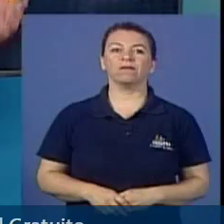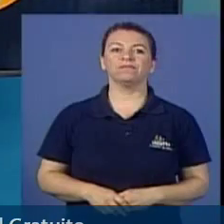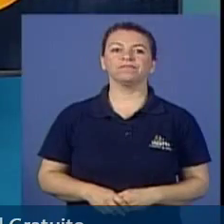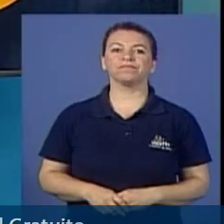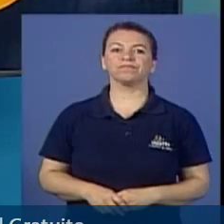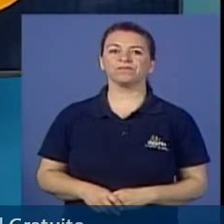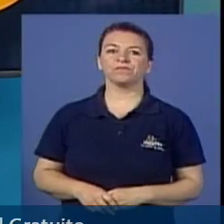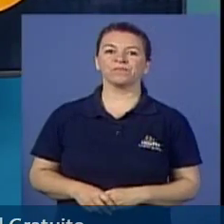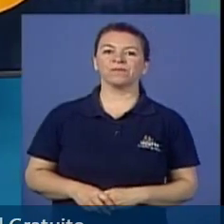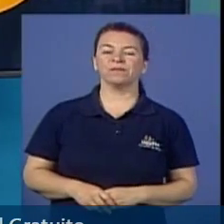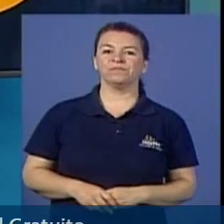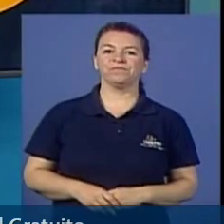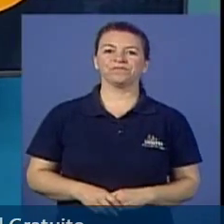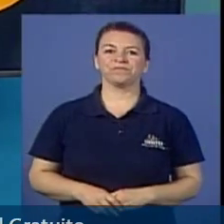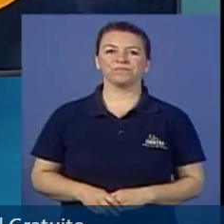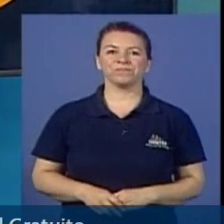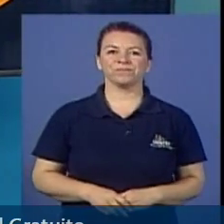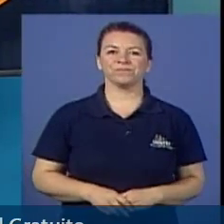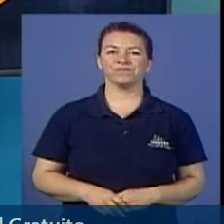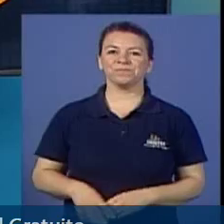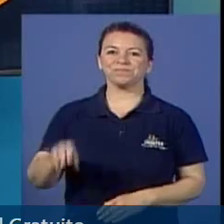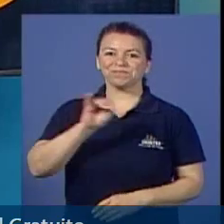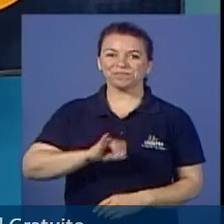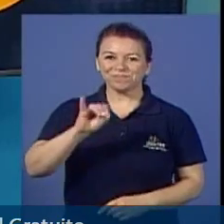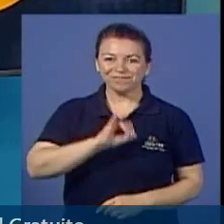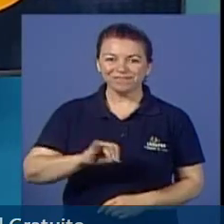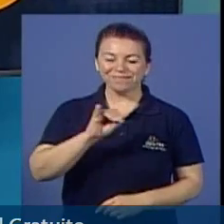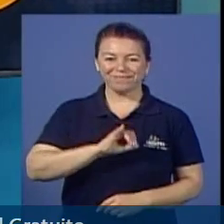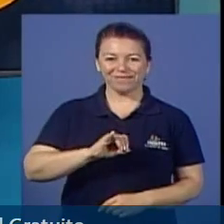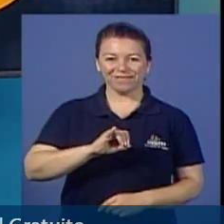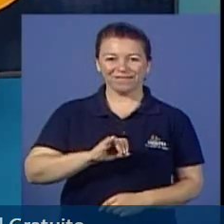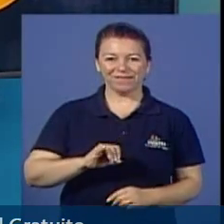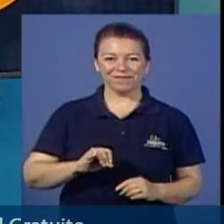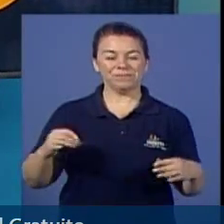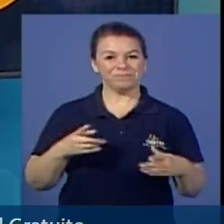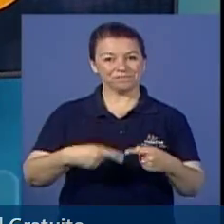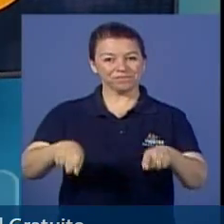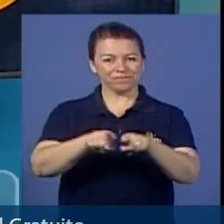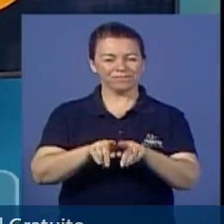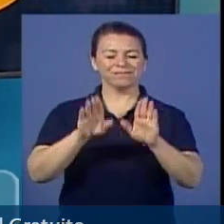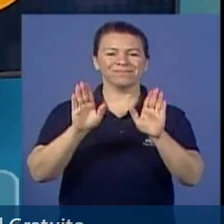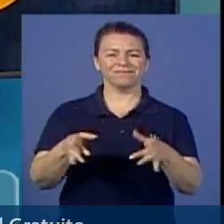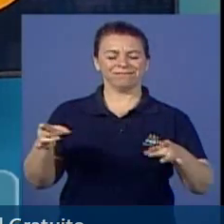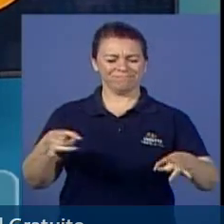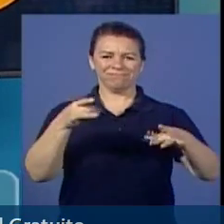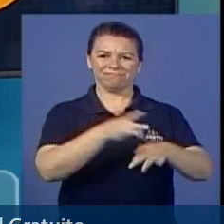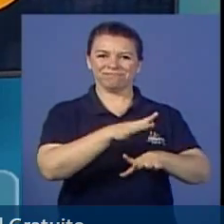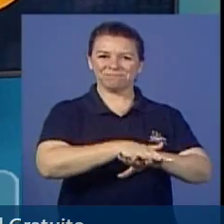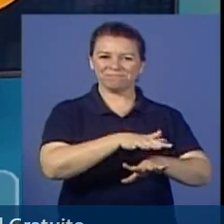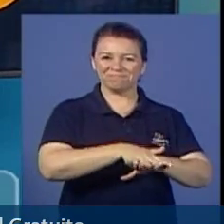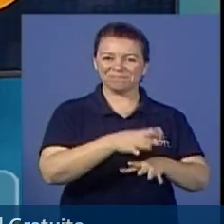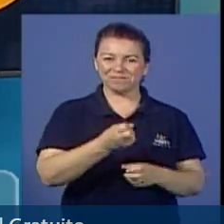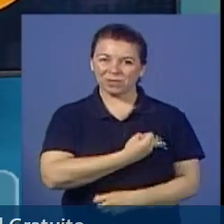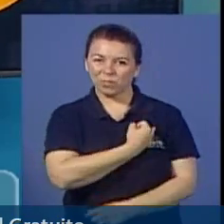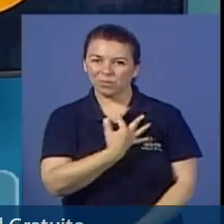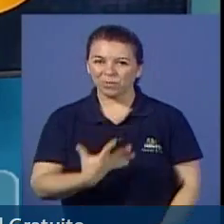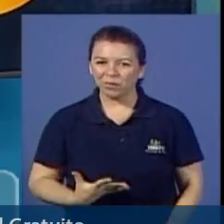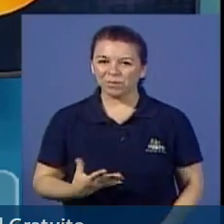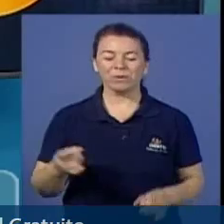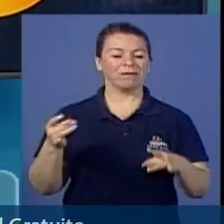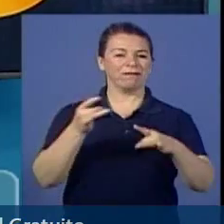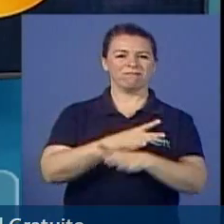Olá pessoal, estamos de volta agora com a aula de história. Chega de matemática, chega de número, chega de